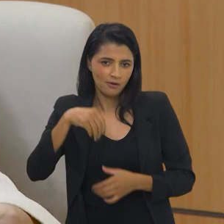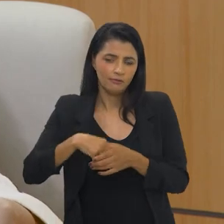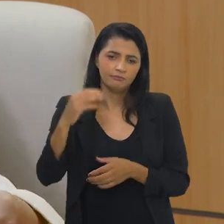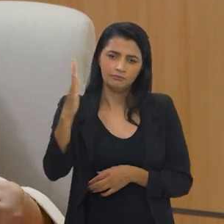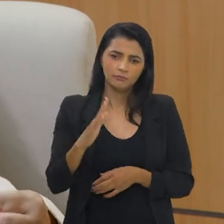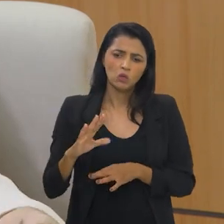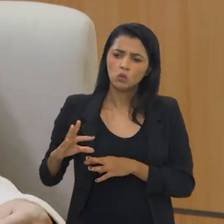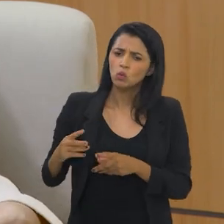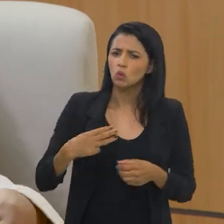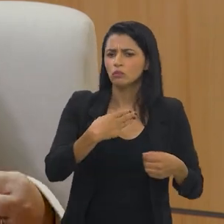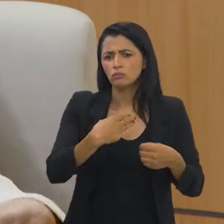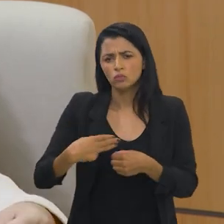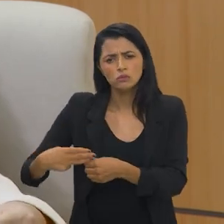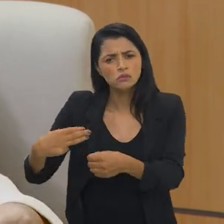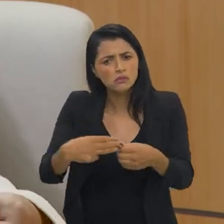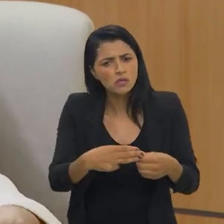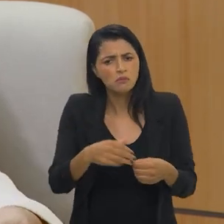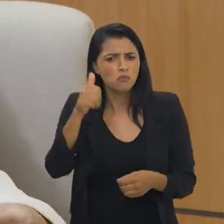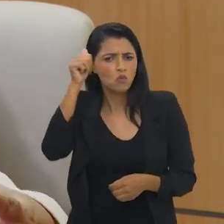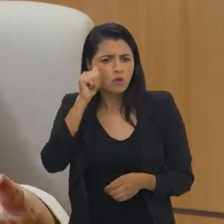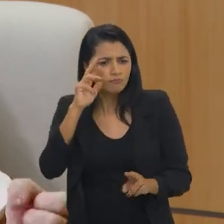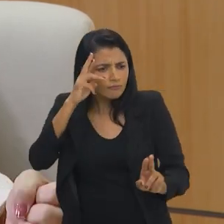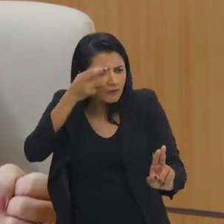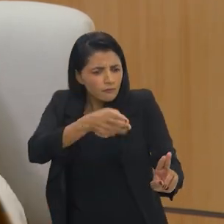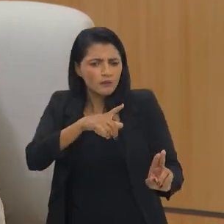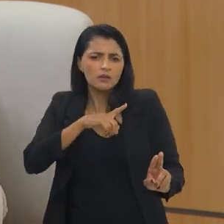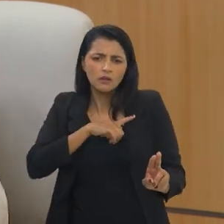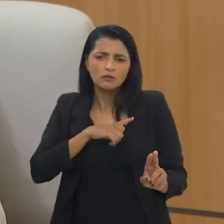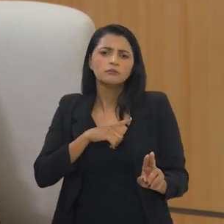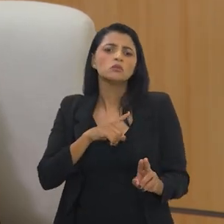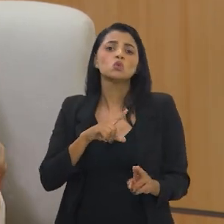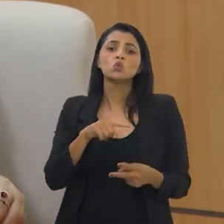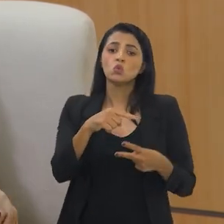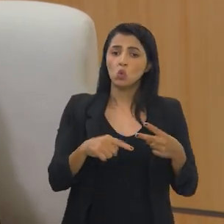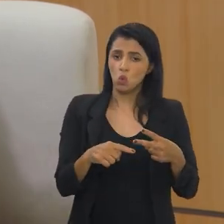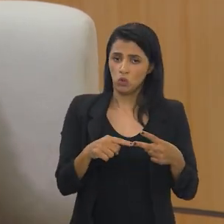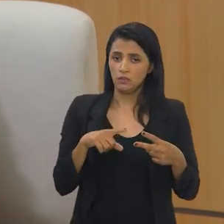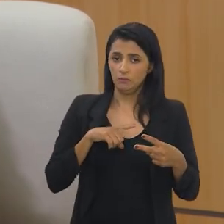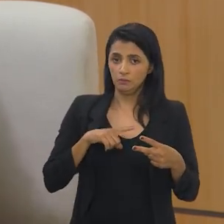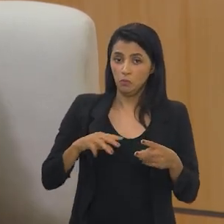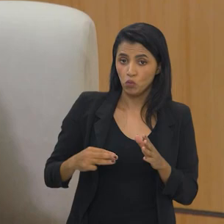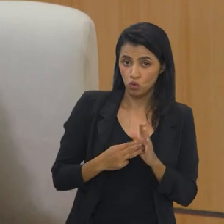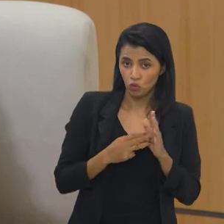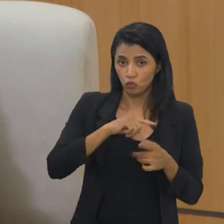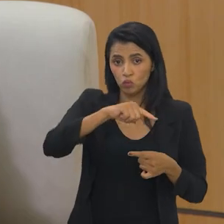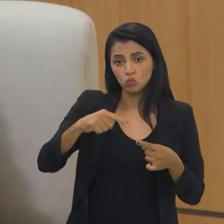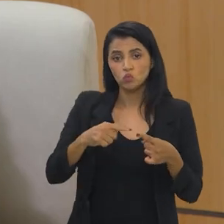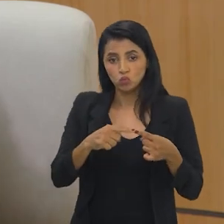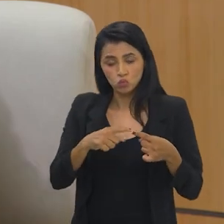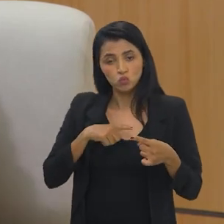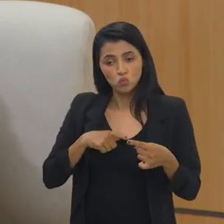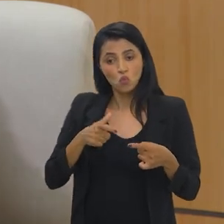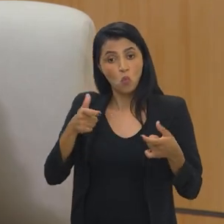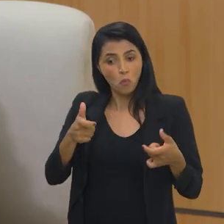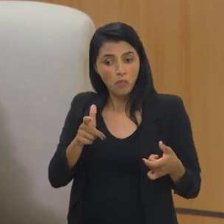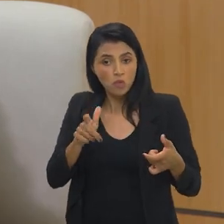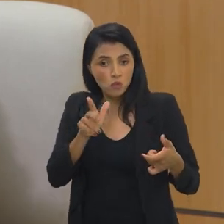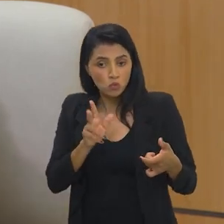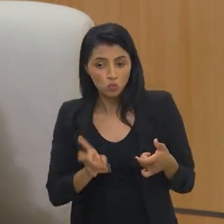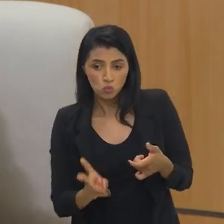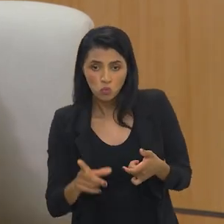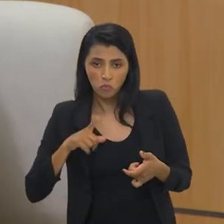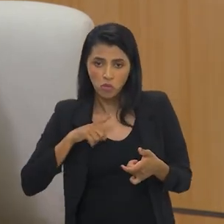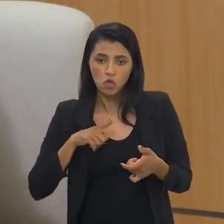todos os municípios todas as mulheres têm ela como referência por dois motivos ela coloca no mesmo espaço